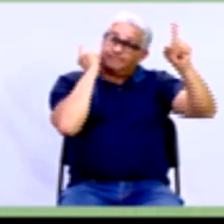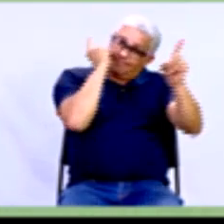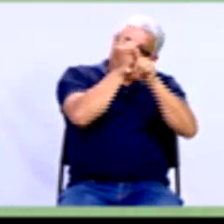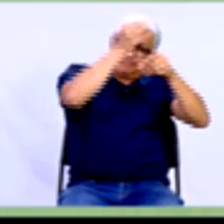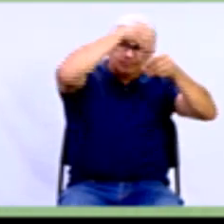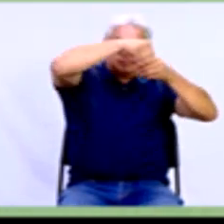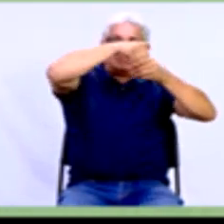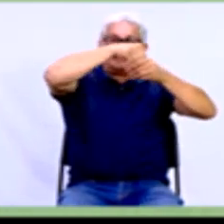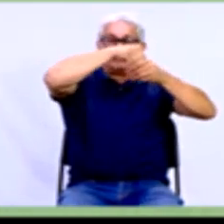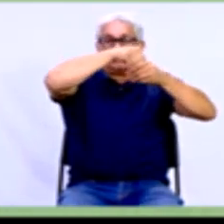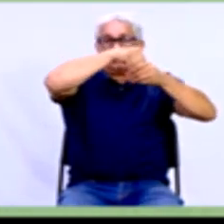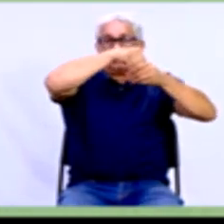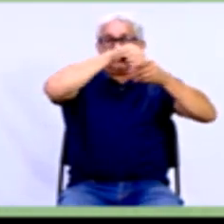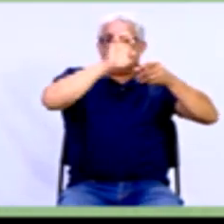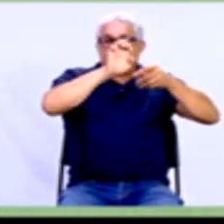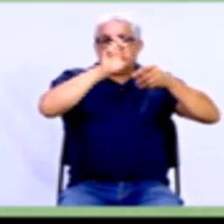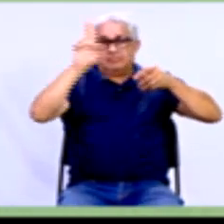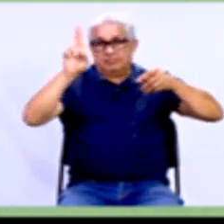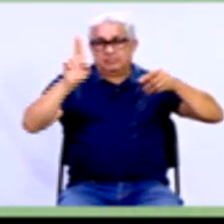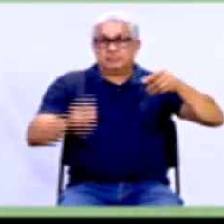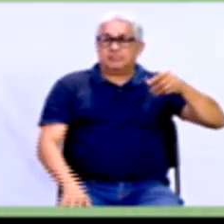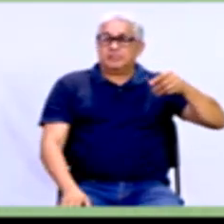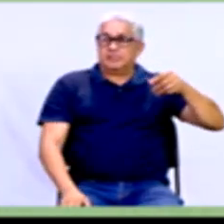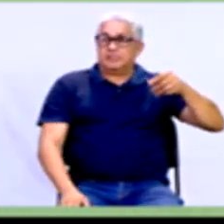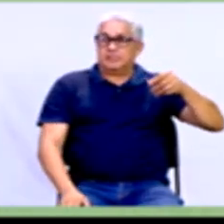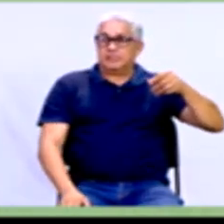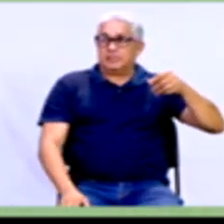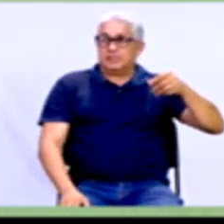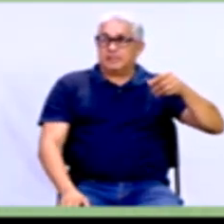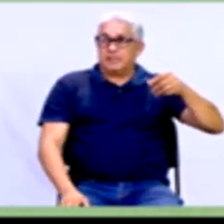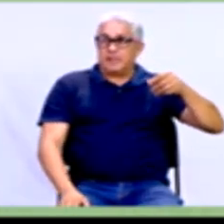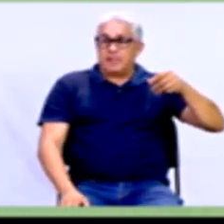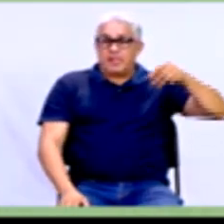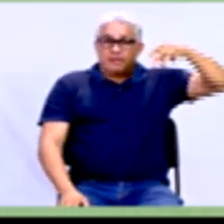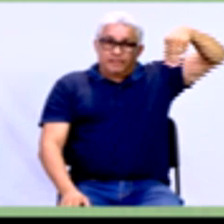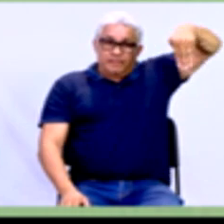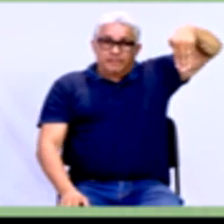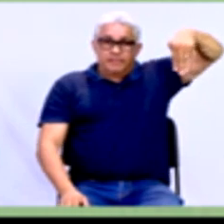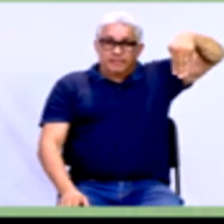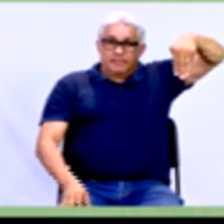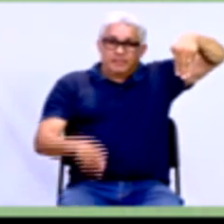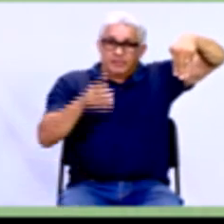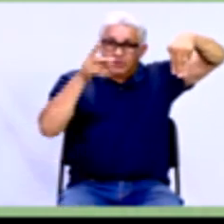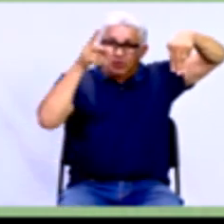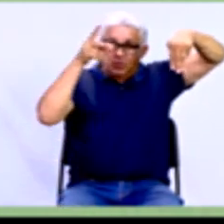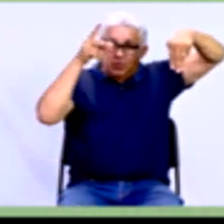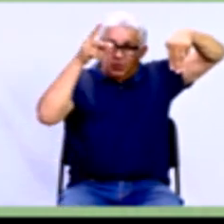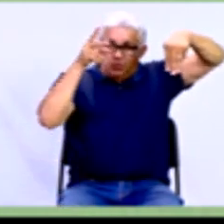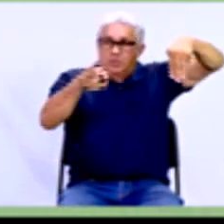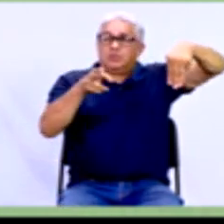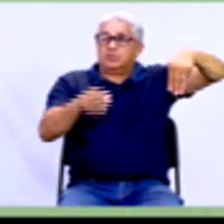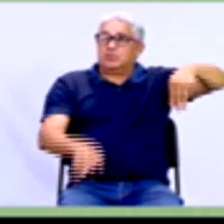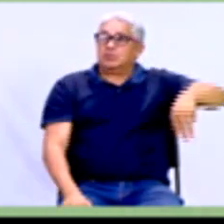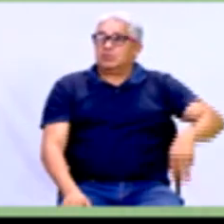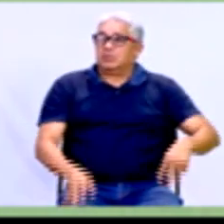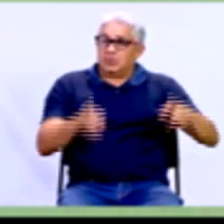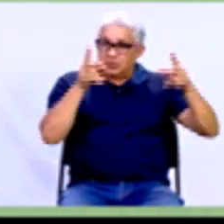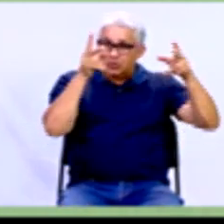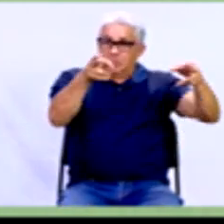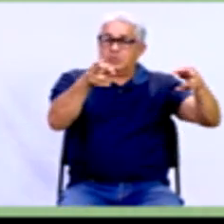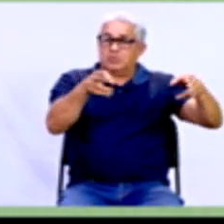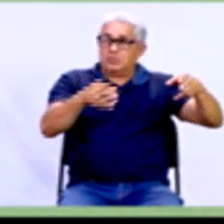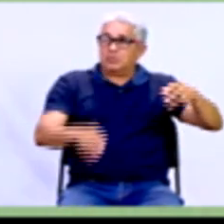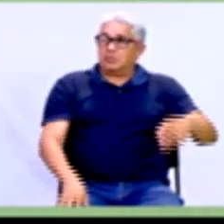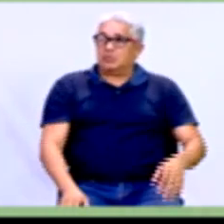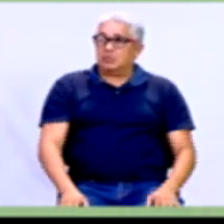dentro da nossa equação aqui, que é essa fórmula. Então, vamos lá. M é igual a